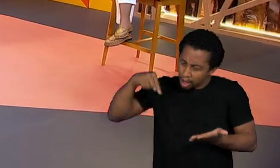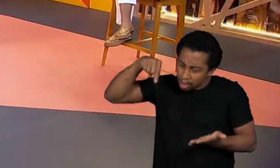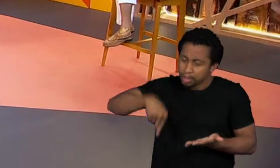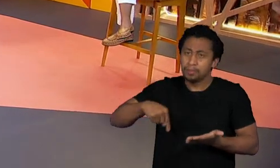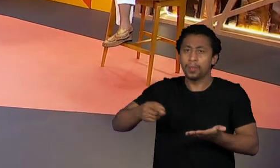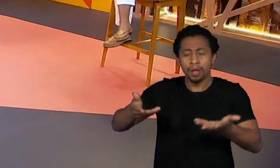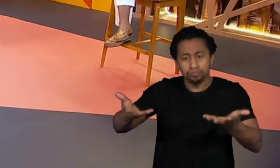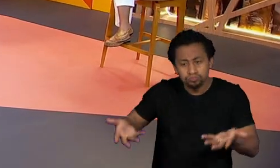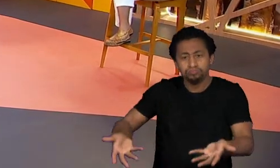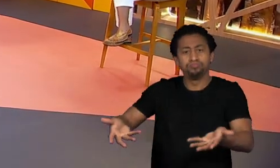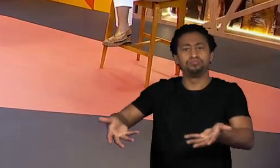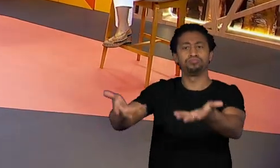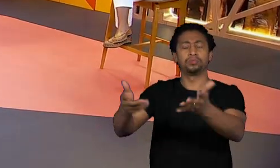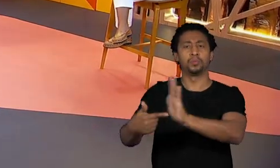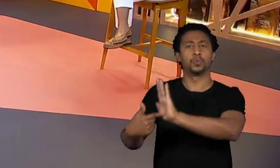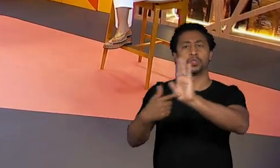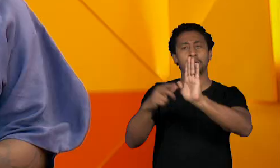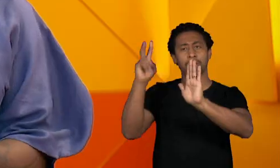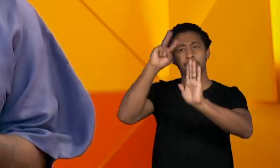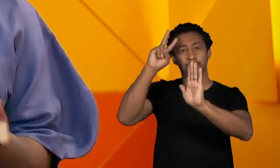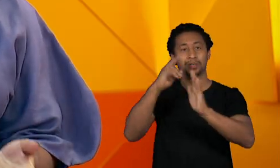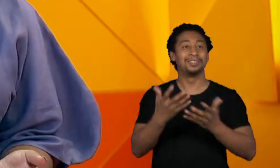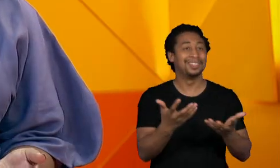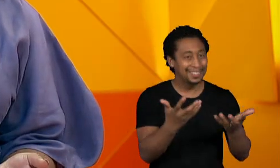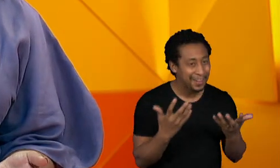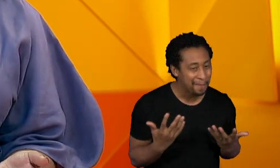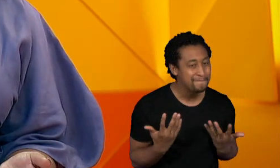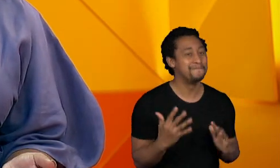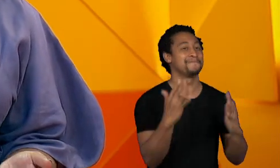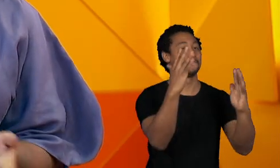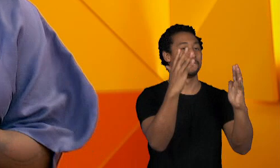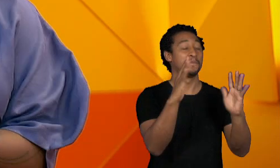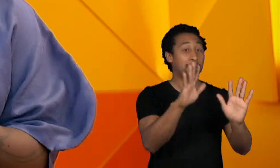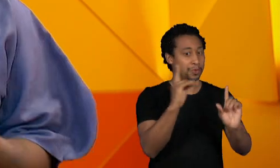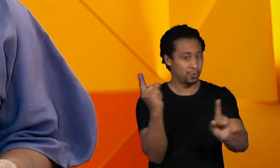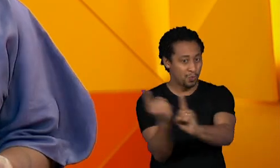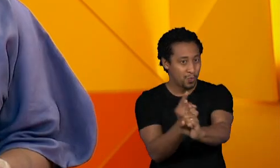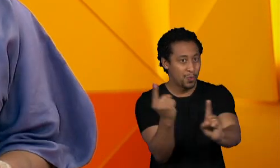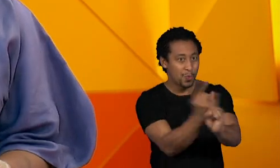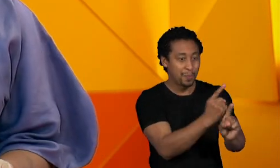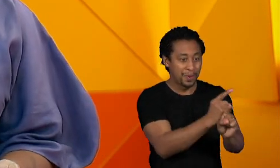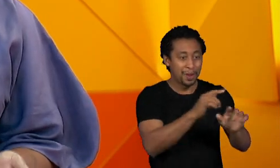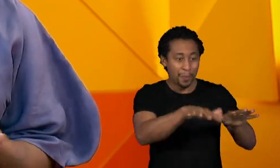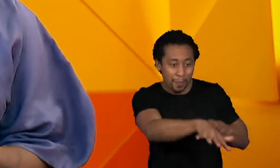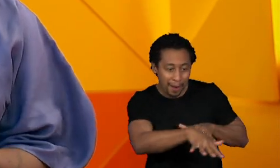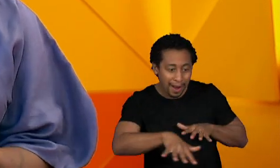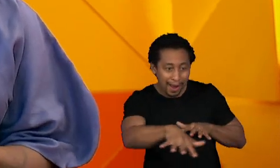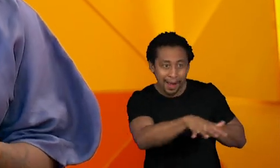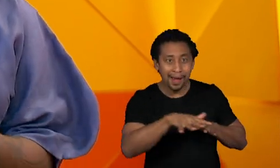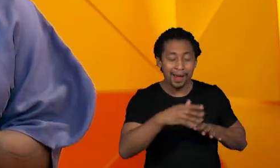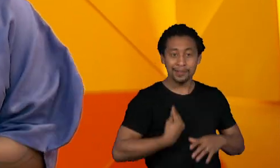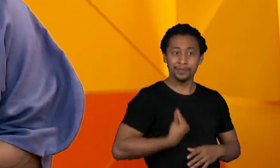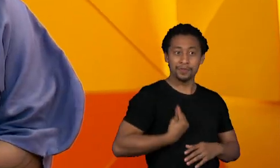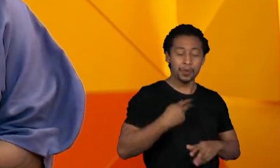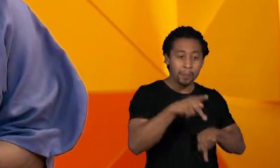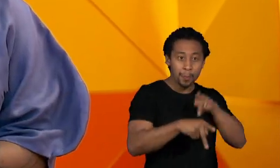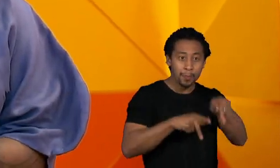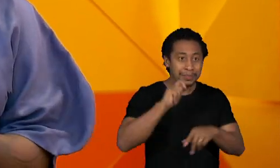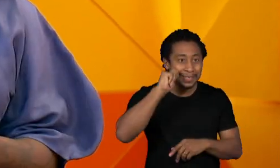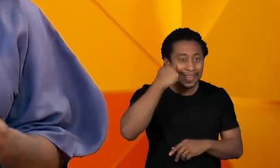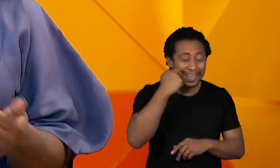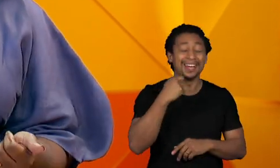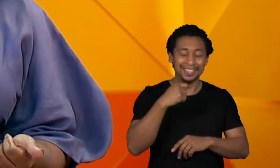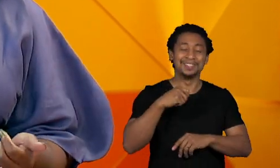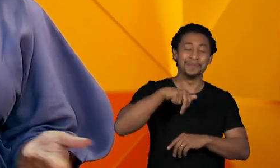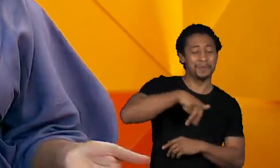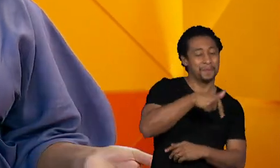A gente quer ajuda. celebrar. E sobre essa descoberta de um possível sítio arqueológico no Bexiga, a gente andou pelas